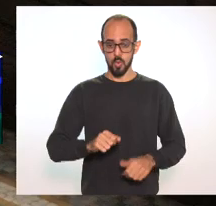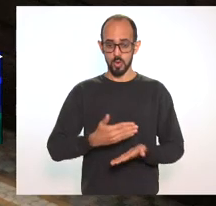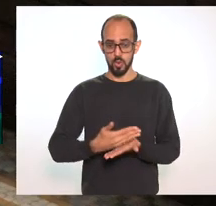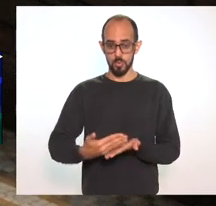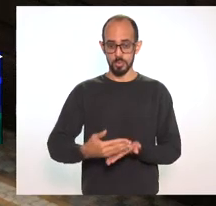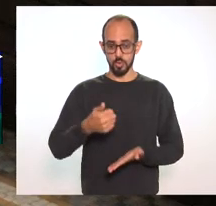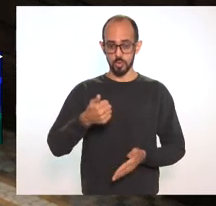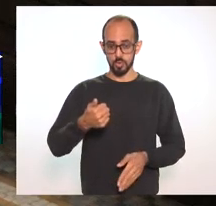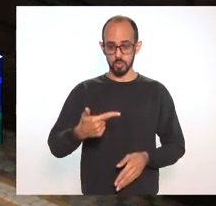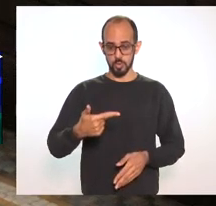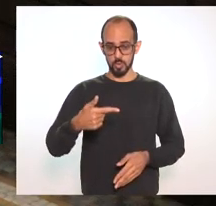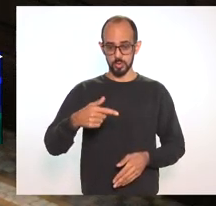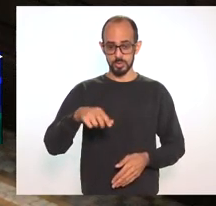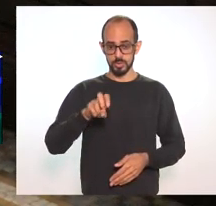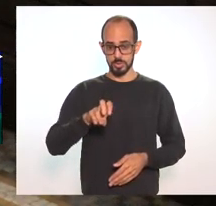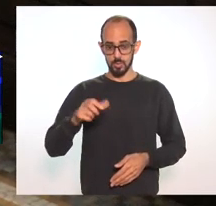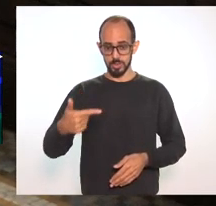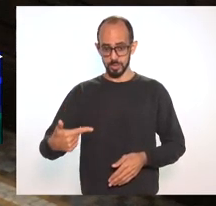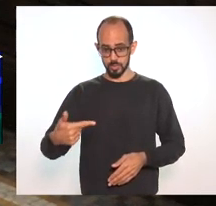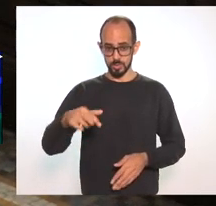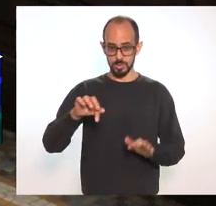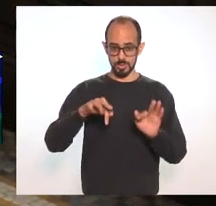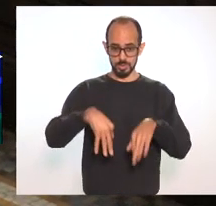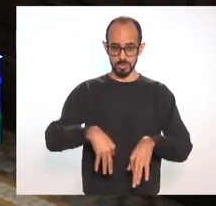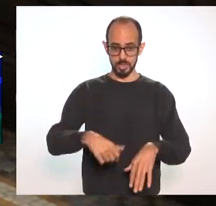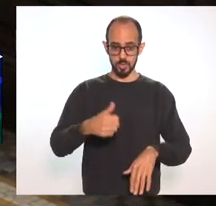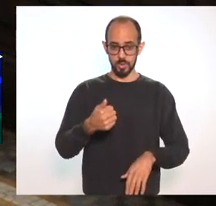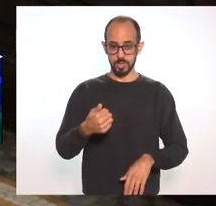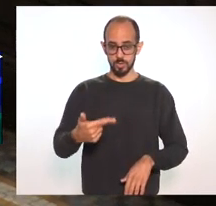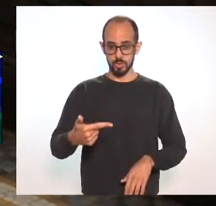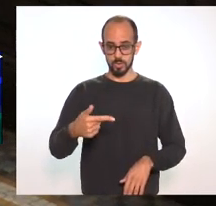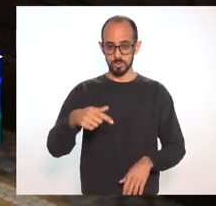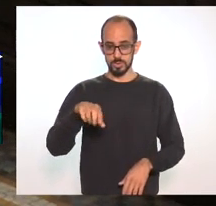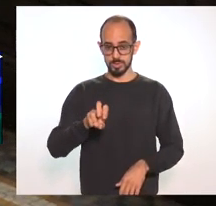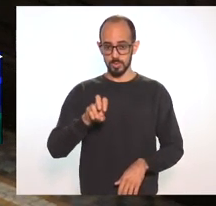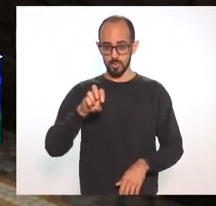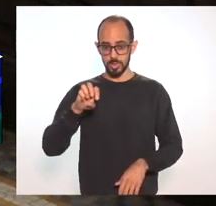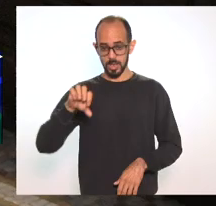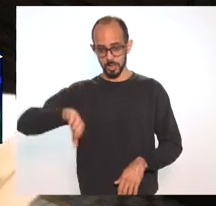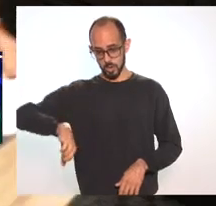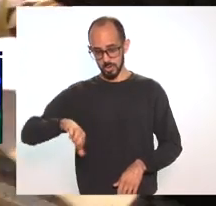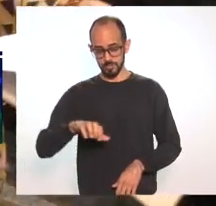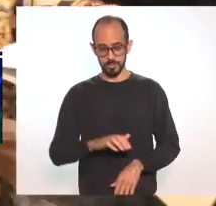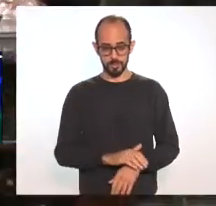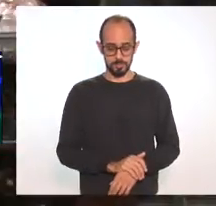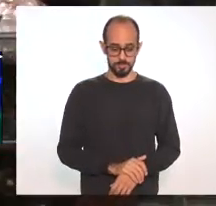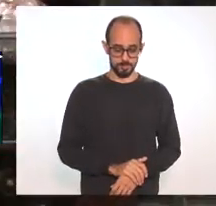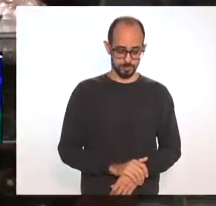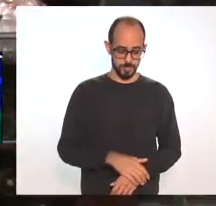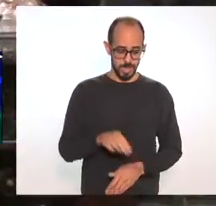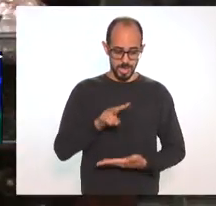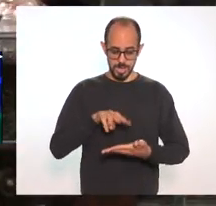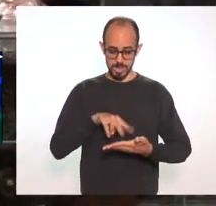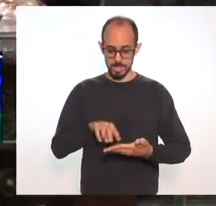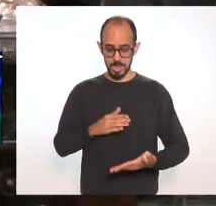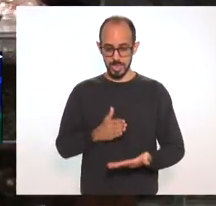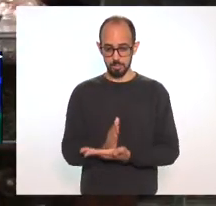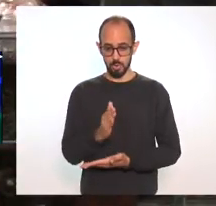às 12 horas e 52 minutos, encerrou-se às 12 horas e 59 minutos. Lida e aprovada a